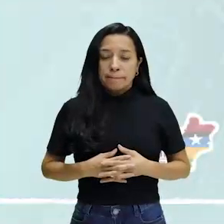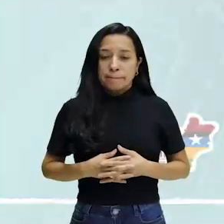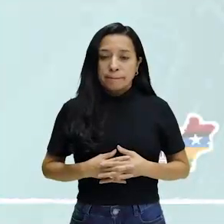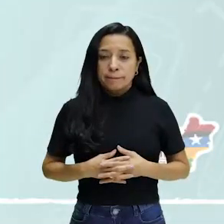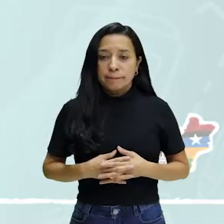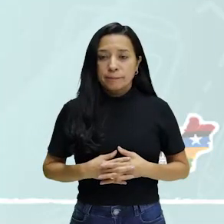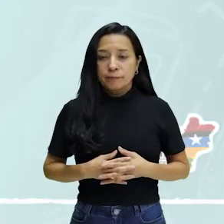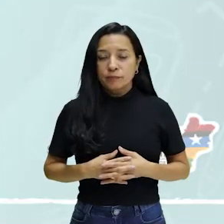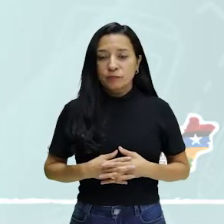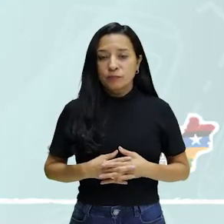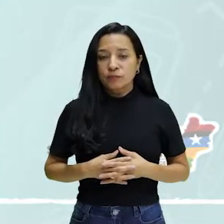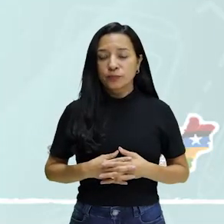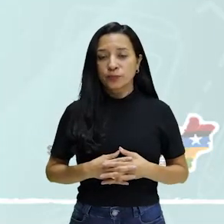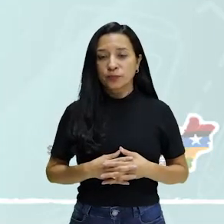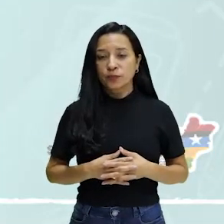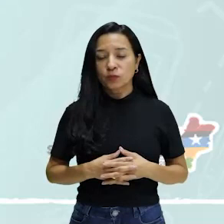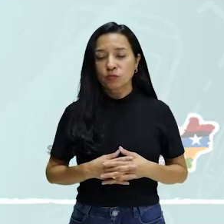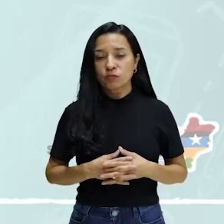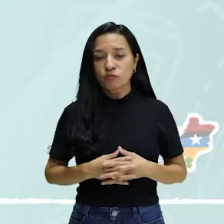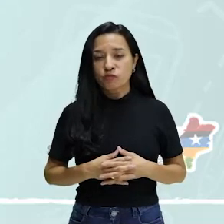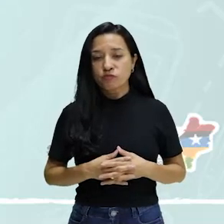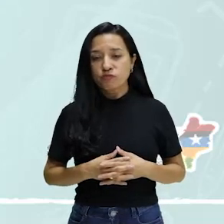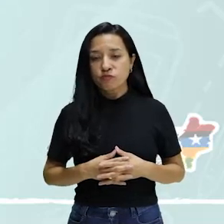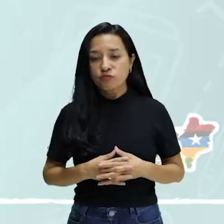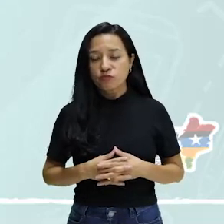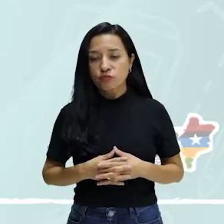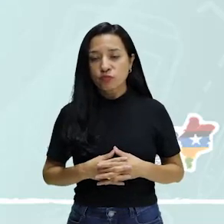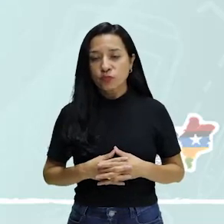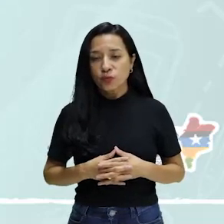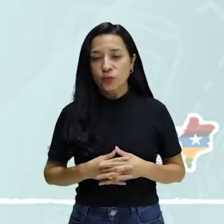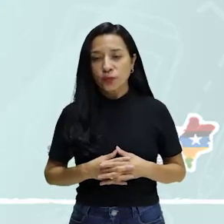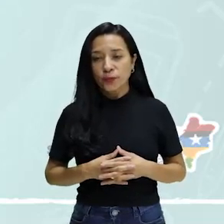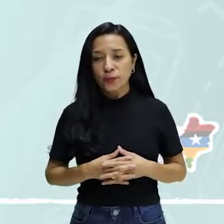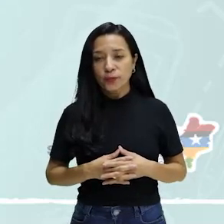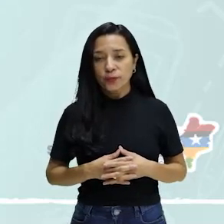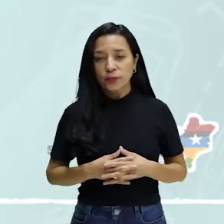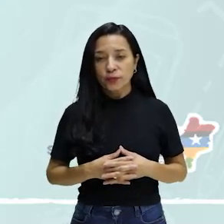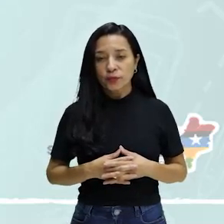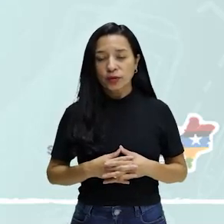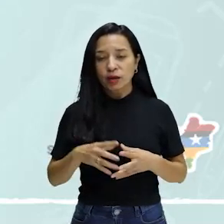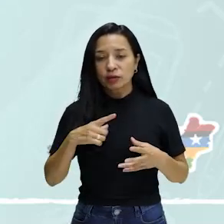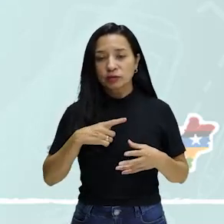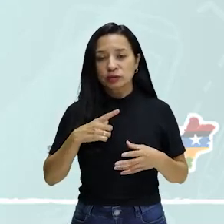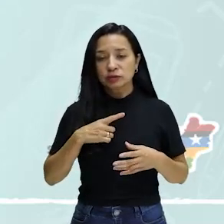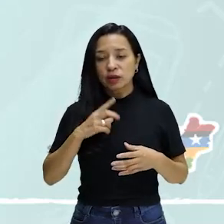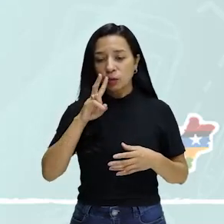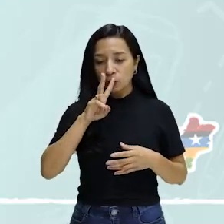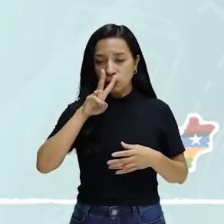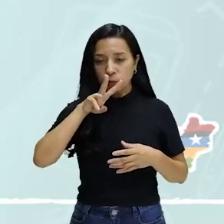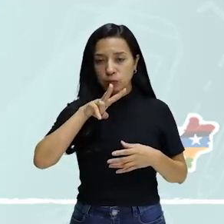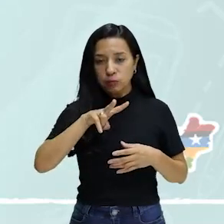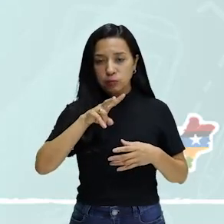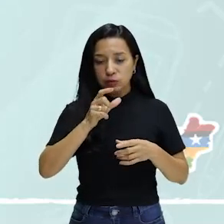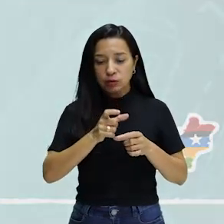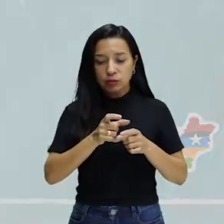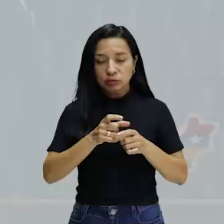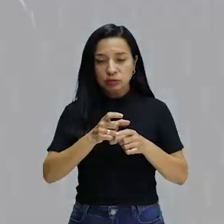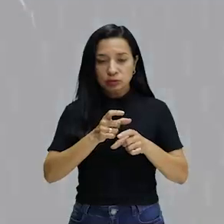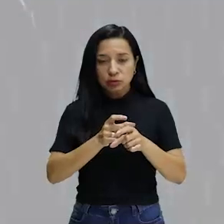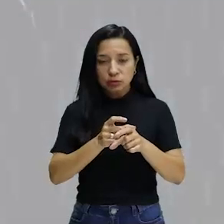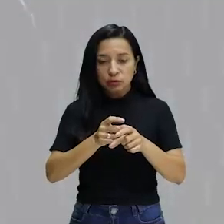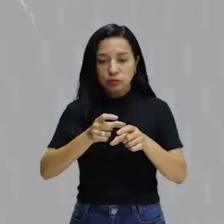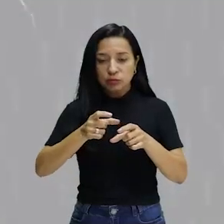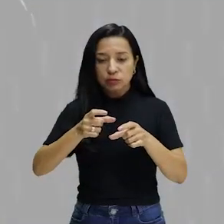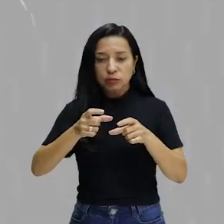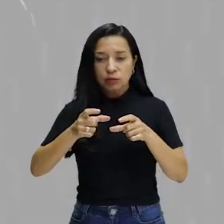e ampliação de uma imagem em escala microscópica. Então, nós temos aqui a análise e ampliação de um tecido,